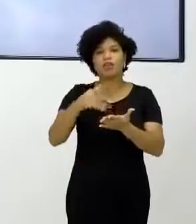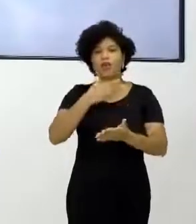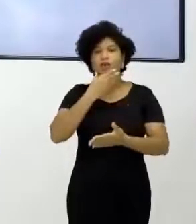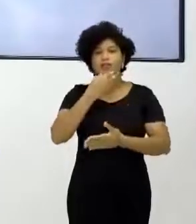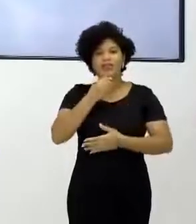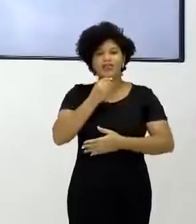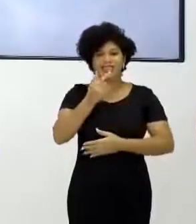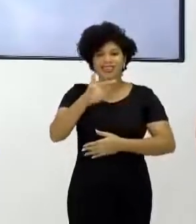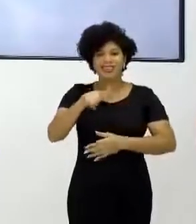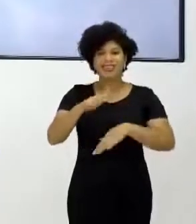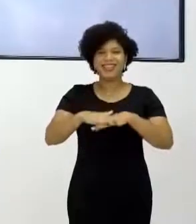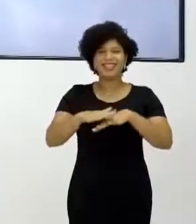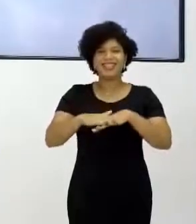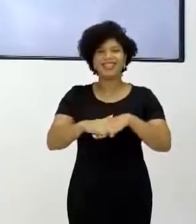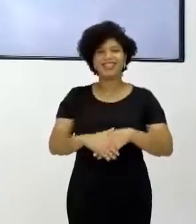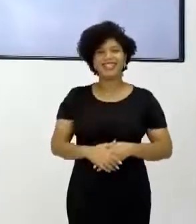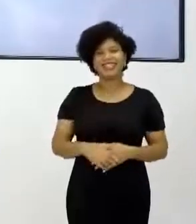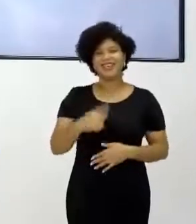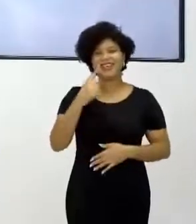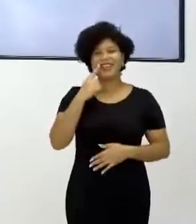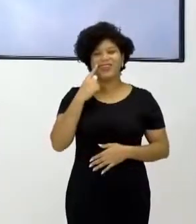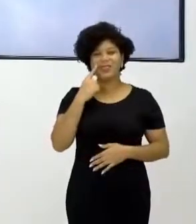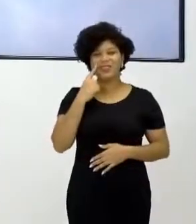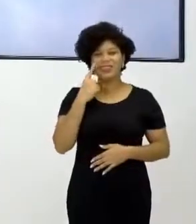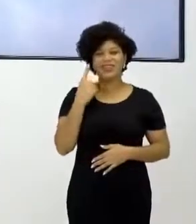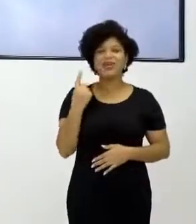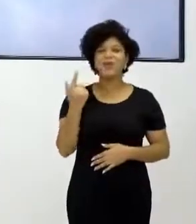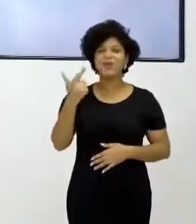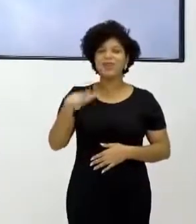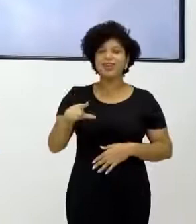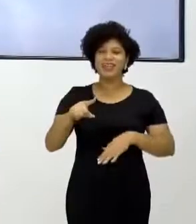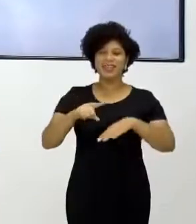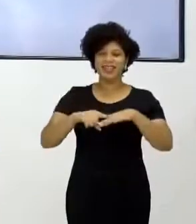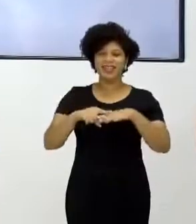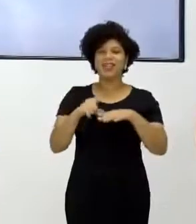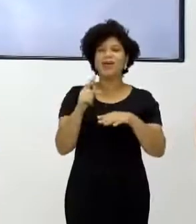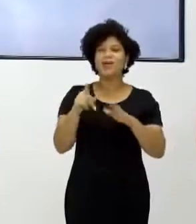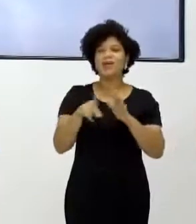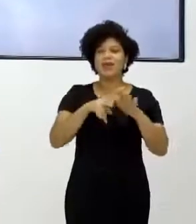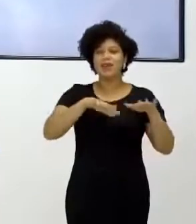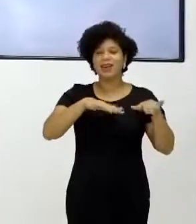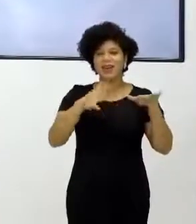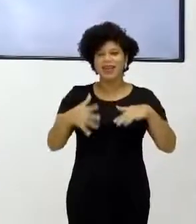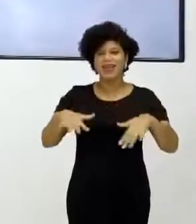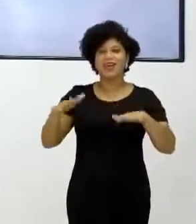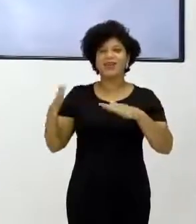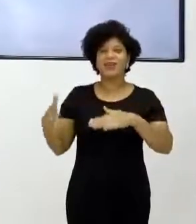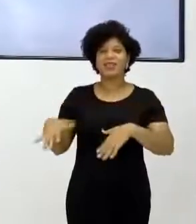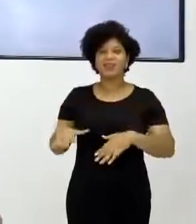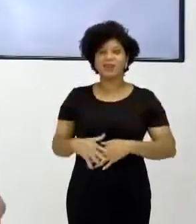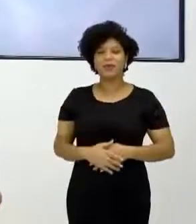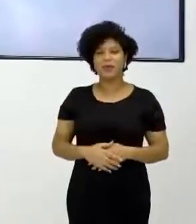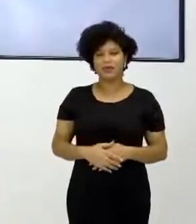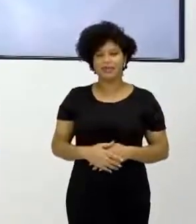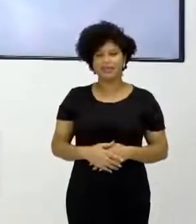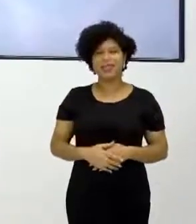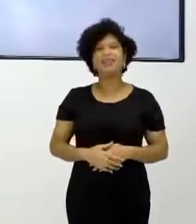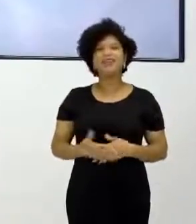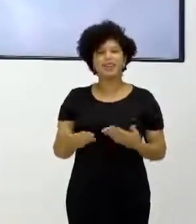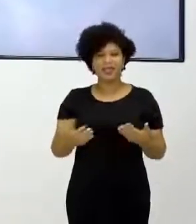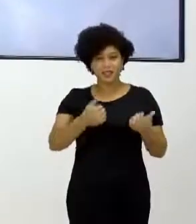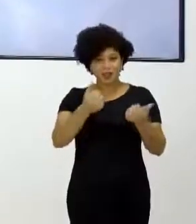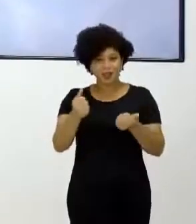gente aqui na 3, fechou comigo. E aí, pessoal, gostaram da música da Onda? Mais uma produção aí do Bruxo da Física, uma